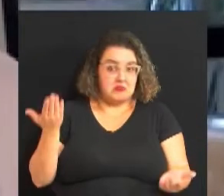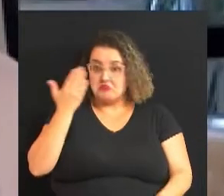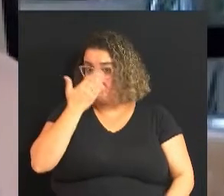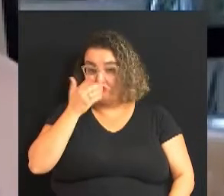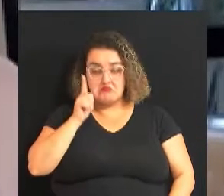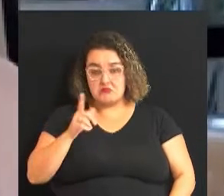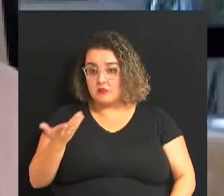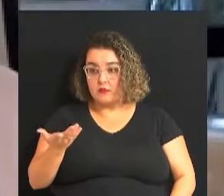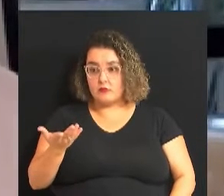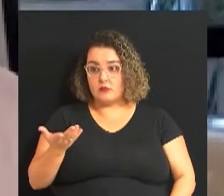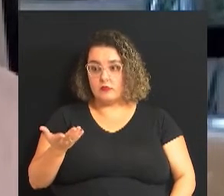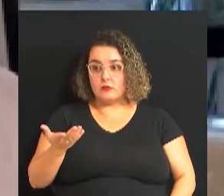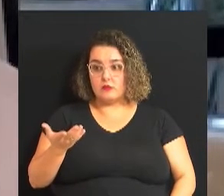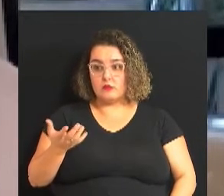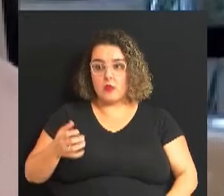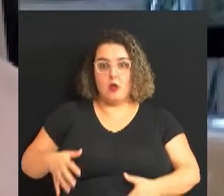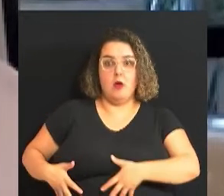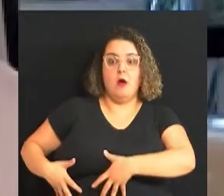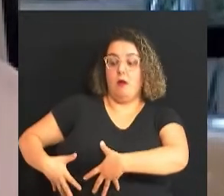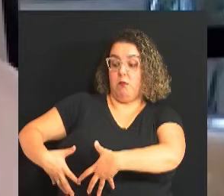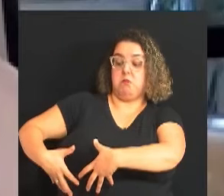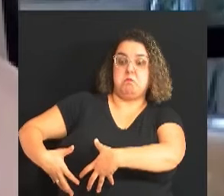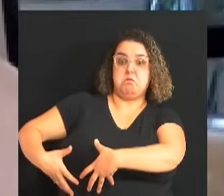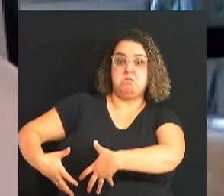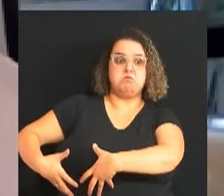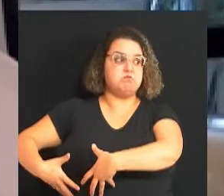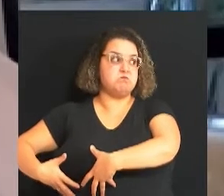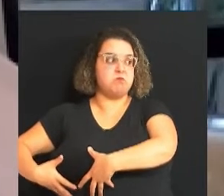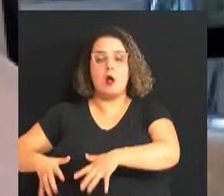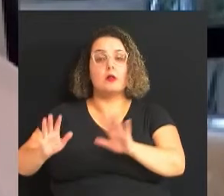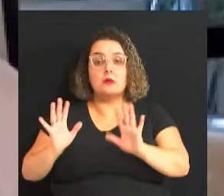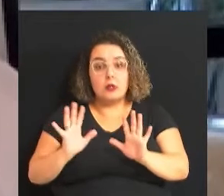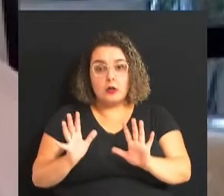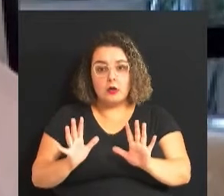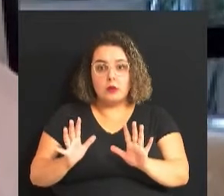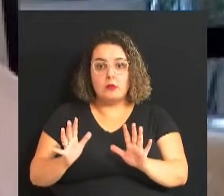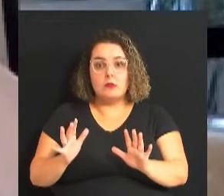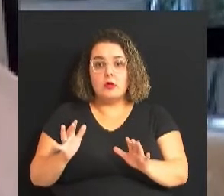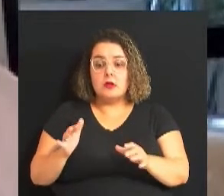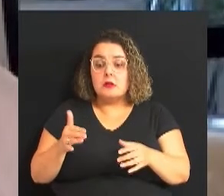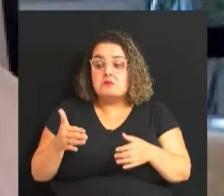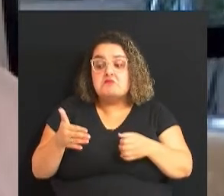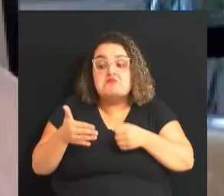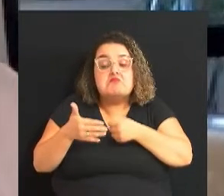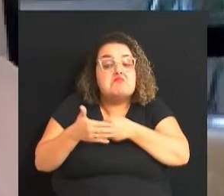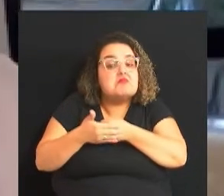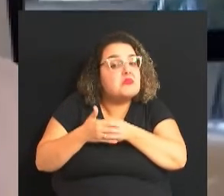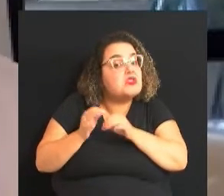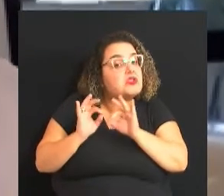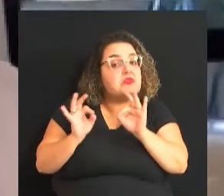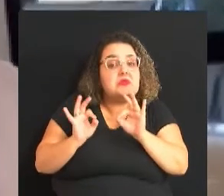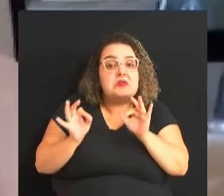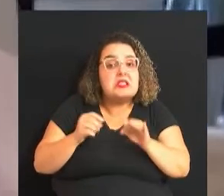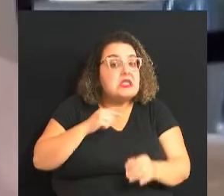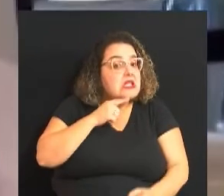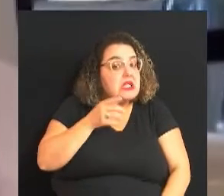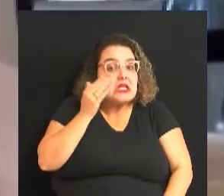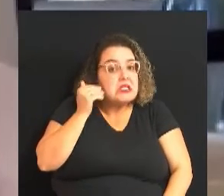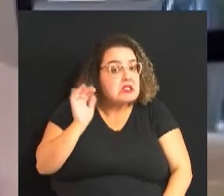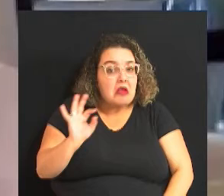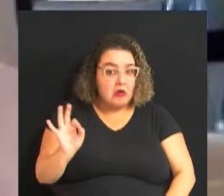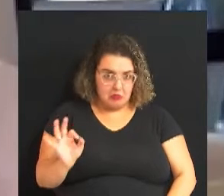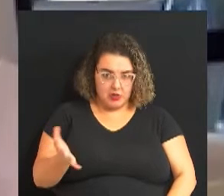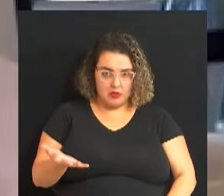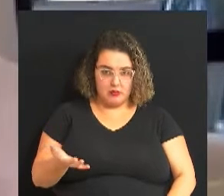é que faz um abolamento, fica um negócio na barriga, não. Ela fica muito bem escondidinha ali. E apesar de que as